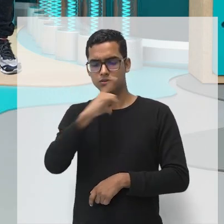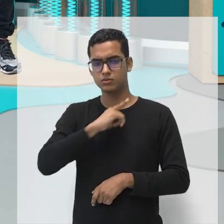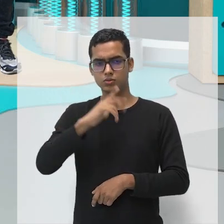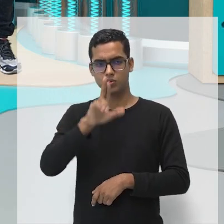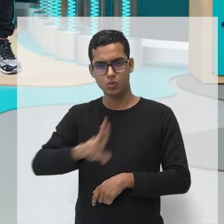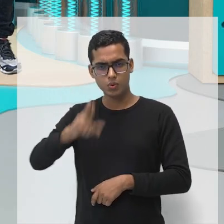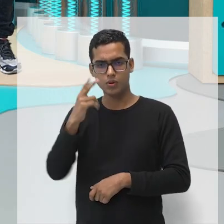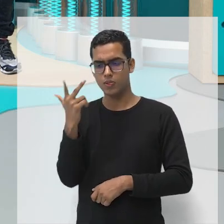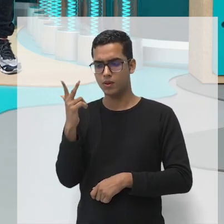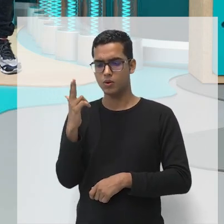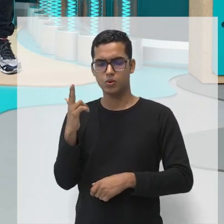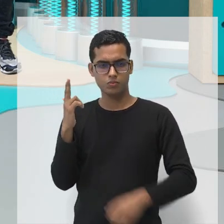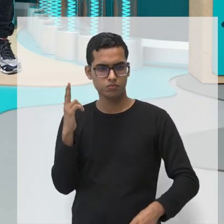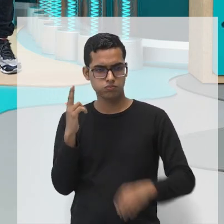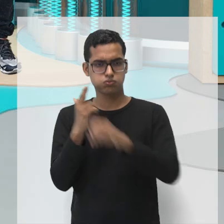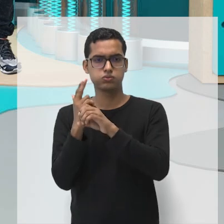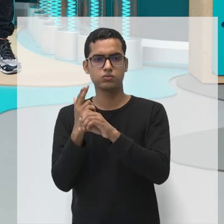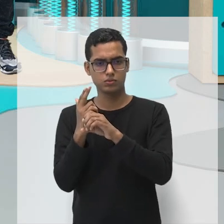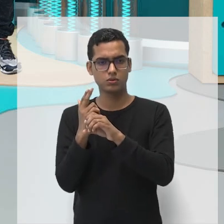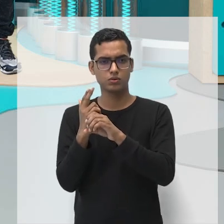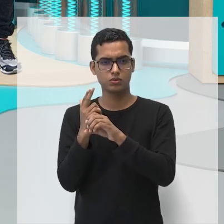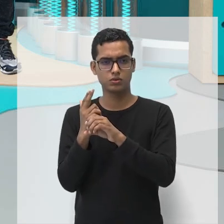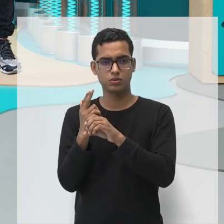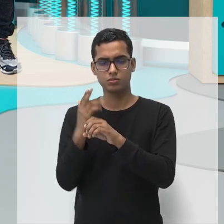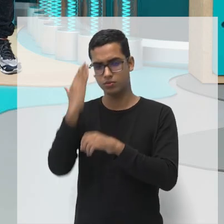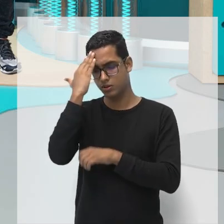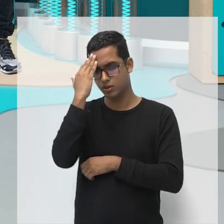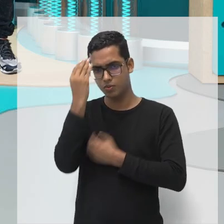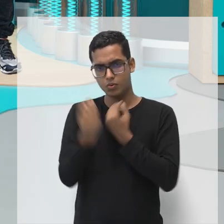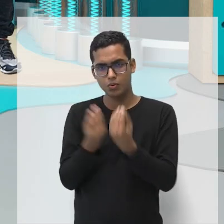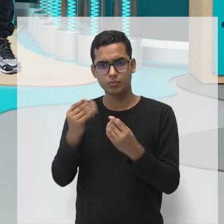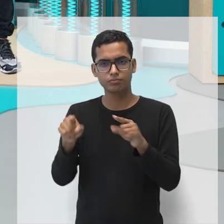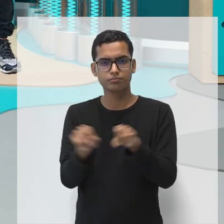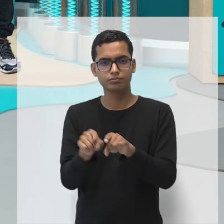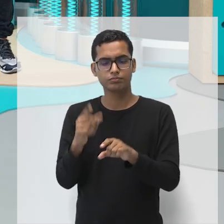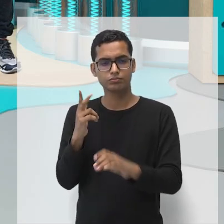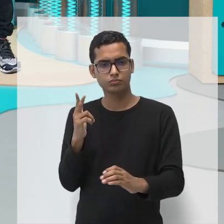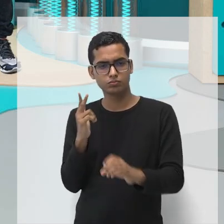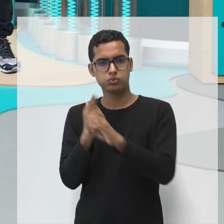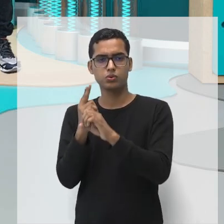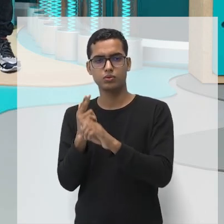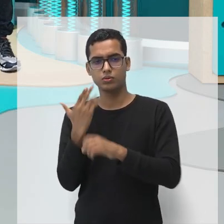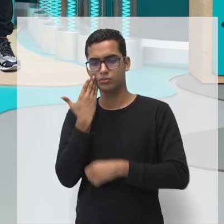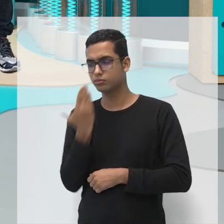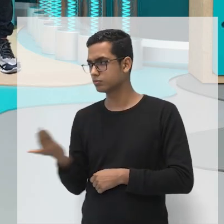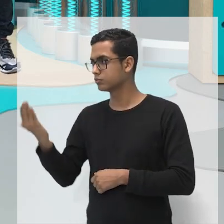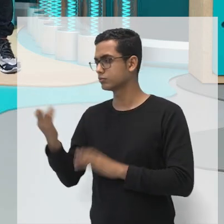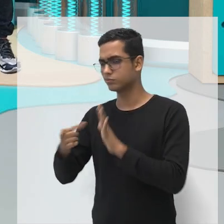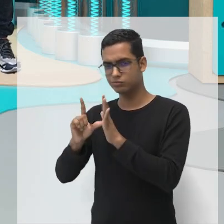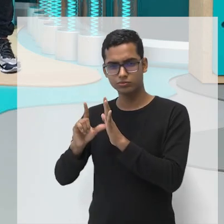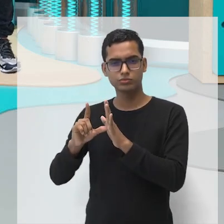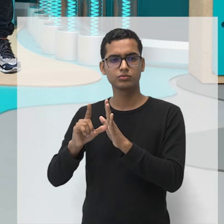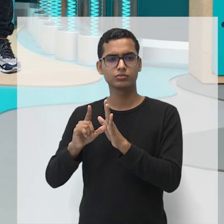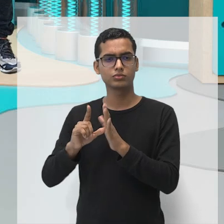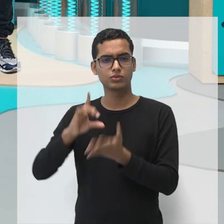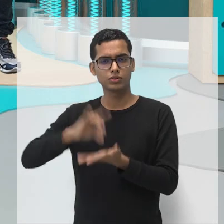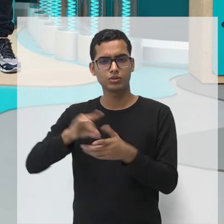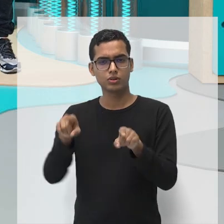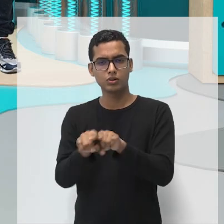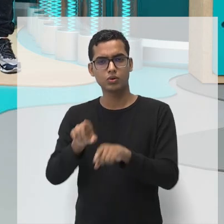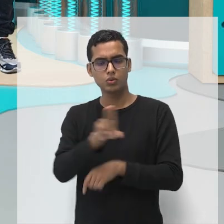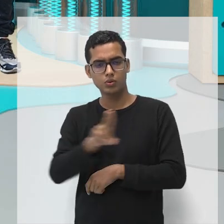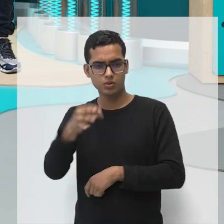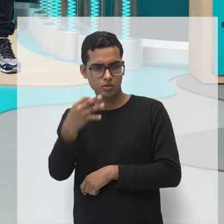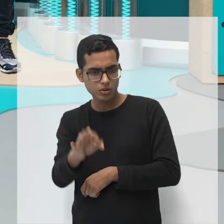uma arma, e aí para a gente já diferenciar, para a gente já entender, essa arma, eu falei ainda agora que era uma pistola, né? O